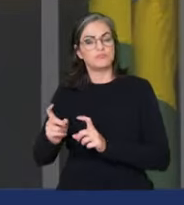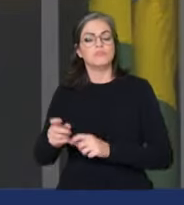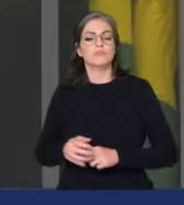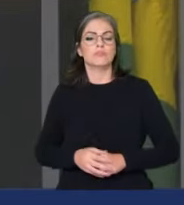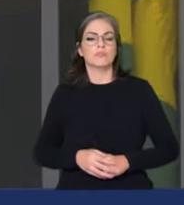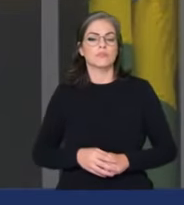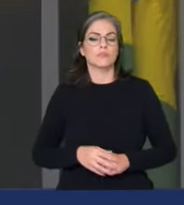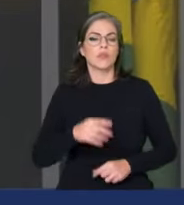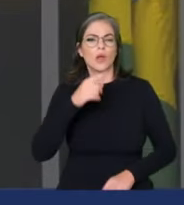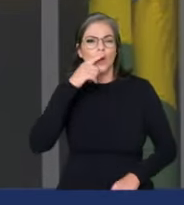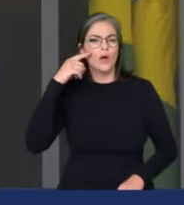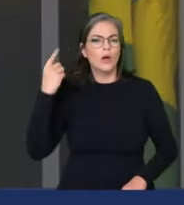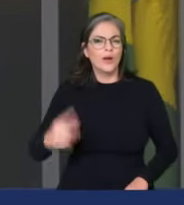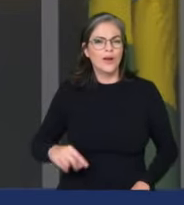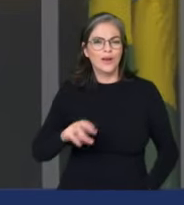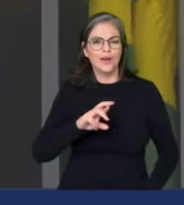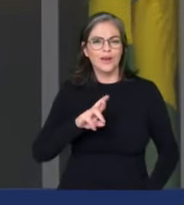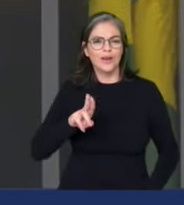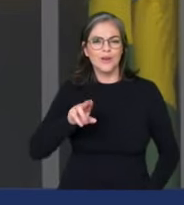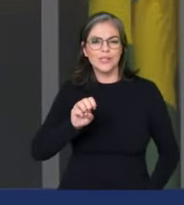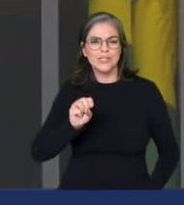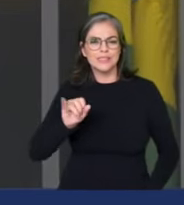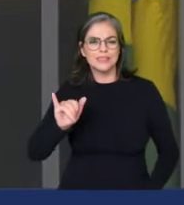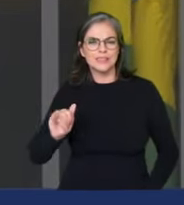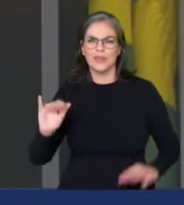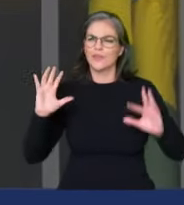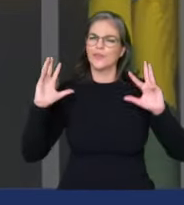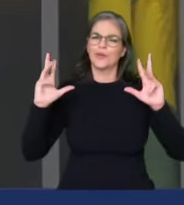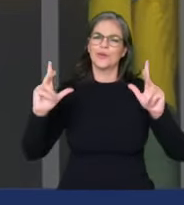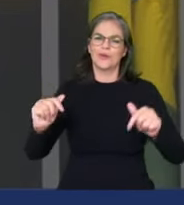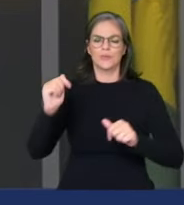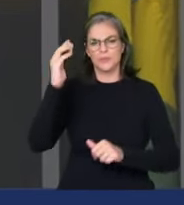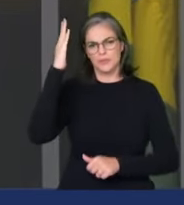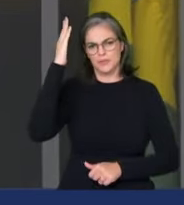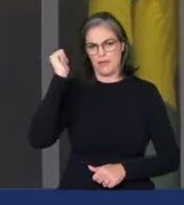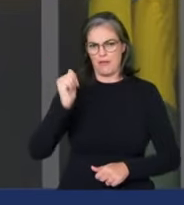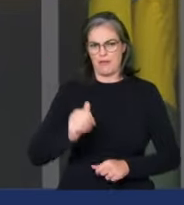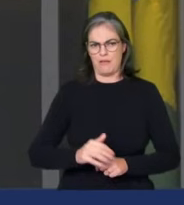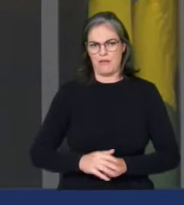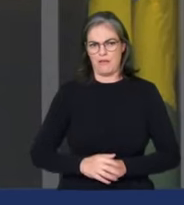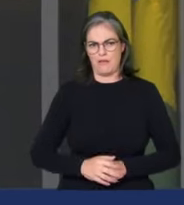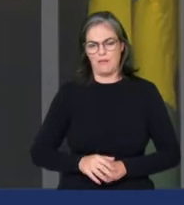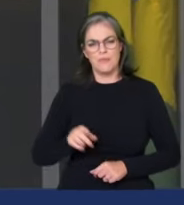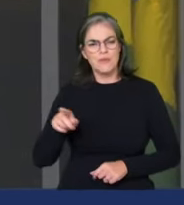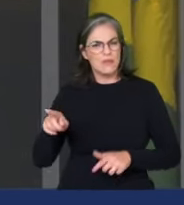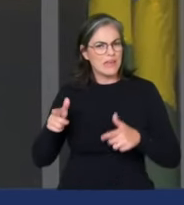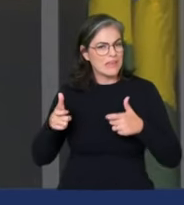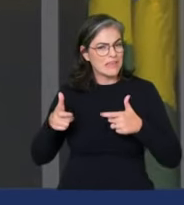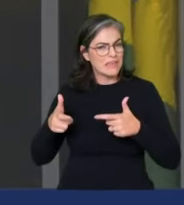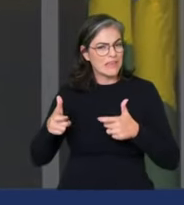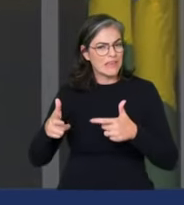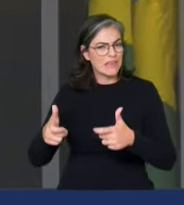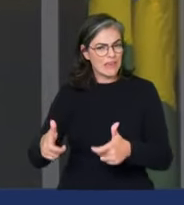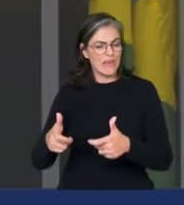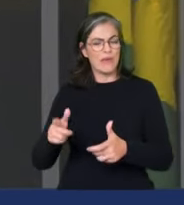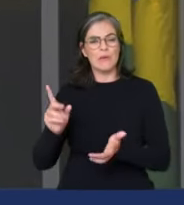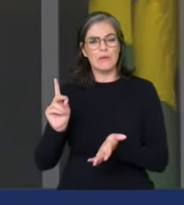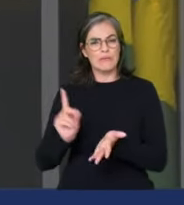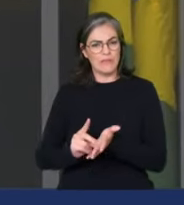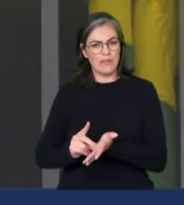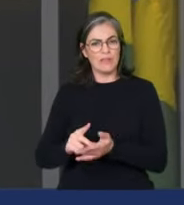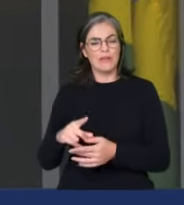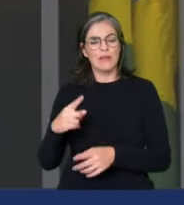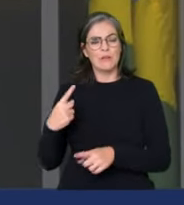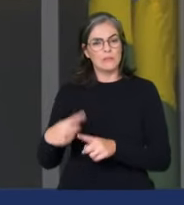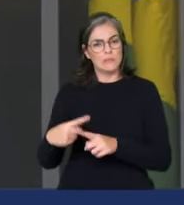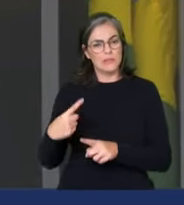sabem, inclusive, essa guerra, uma parte suculenta do que levou a esse